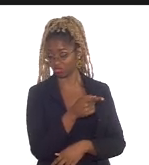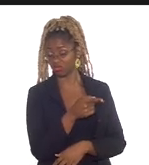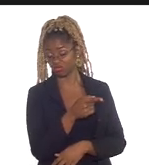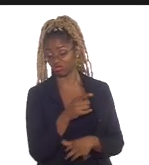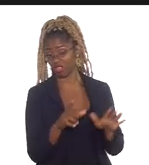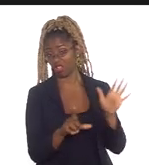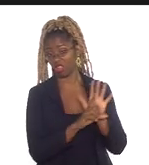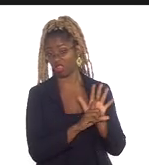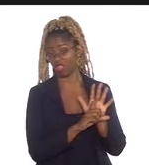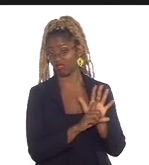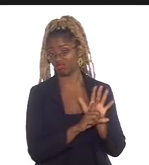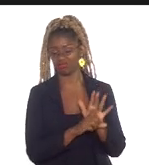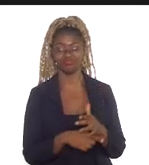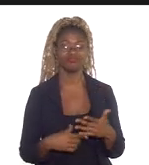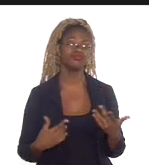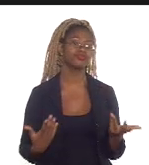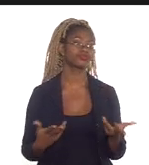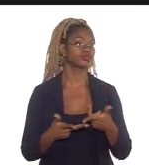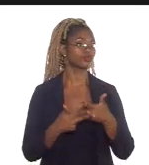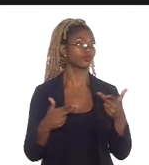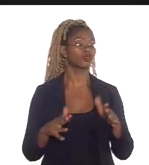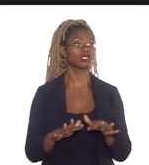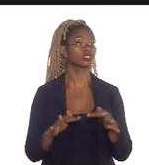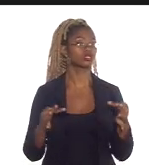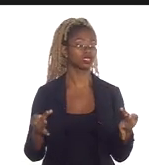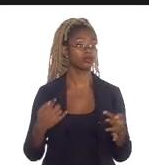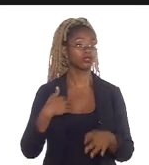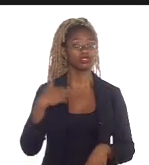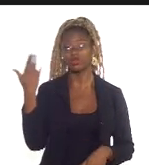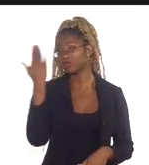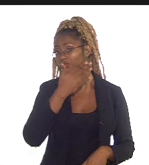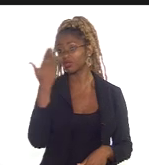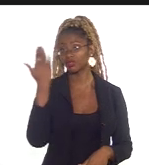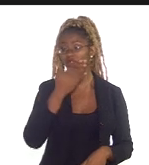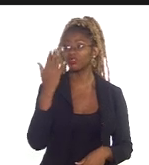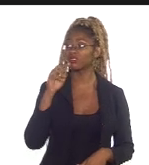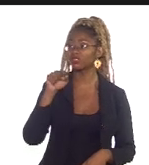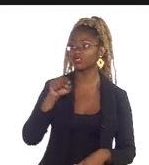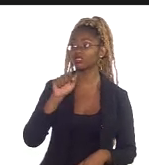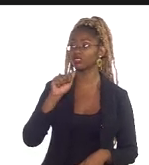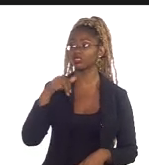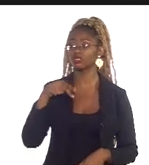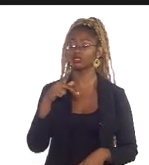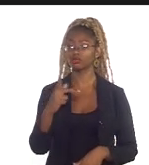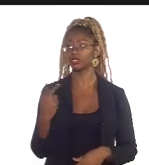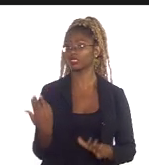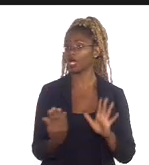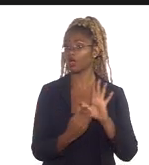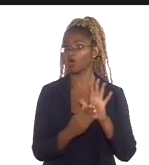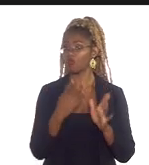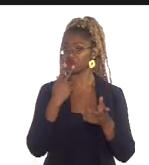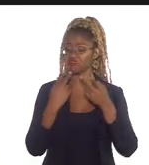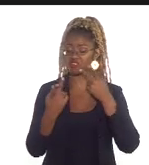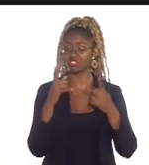a lei. Né? Então, é uma coisa muito simples, não vejo isso. A ANP está colocando isso porque